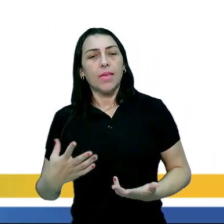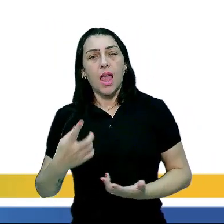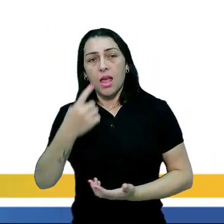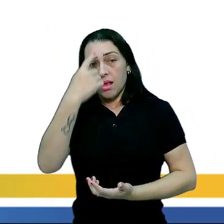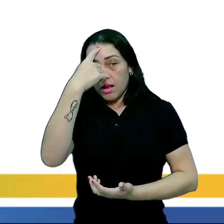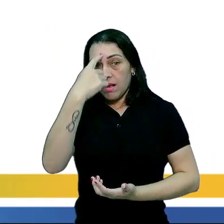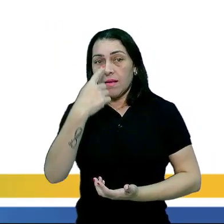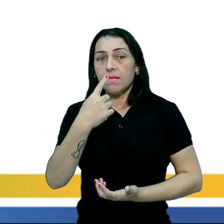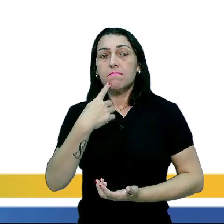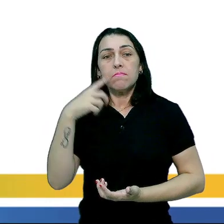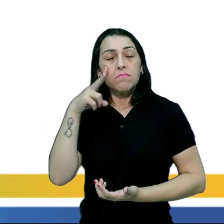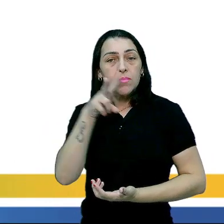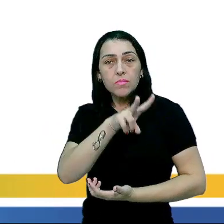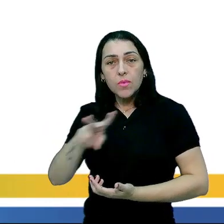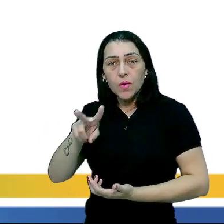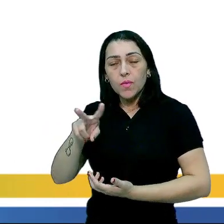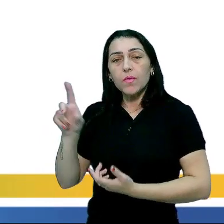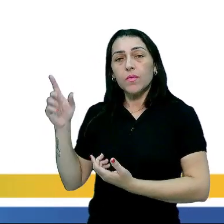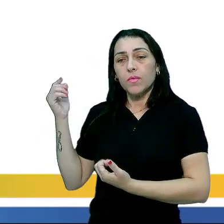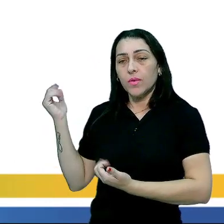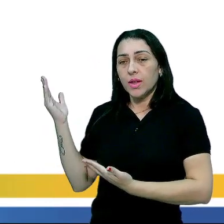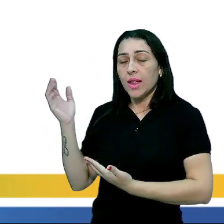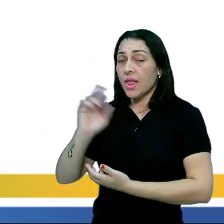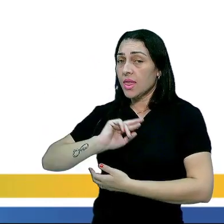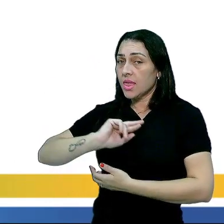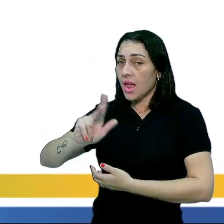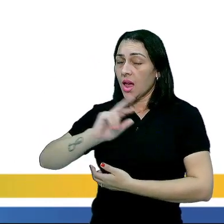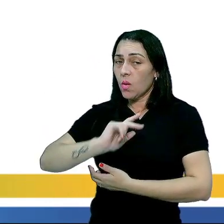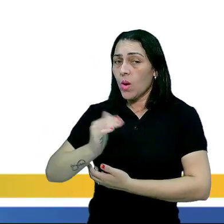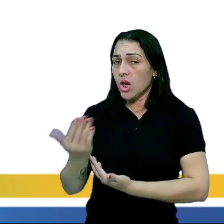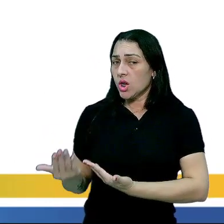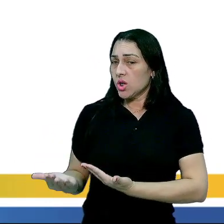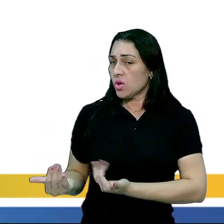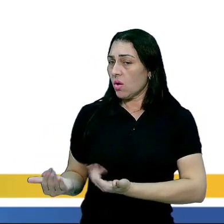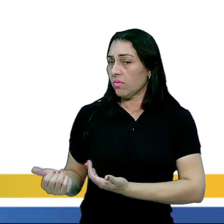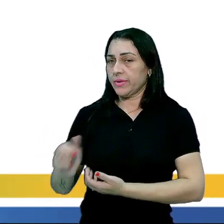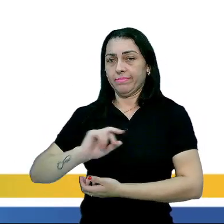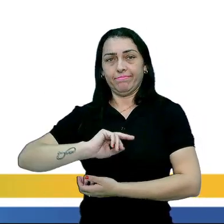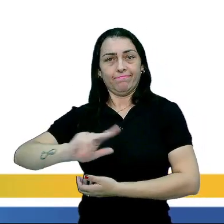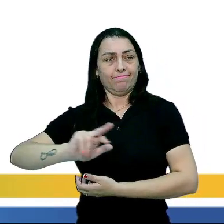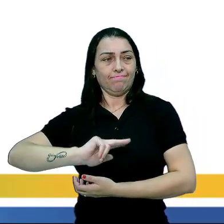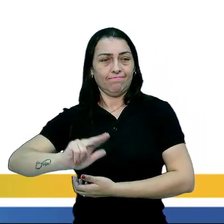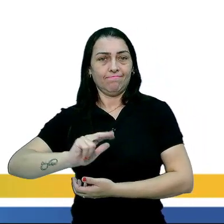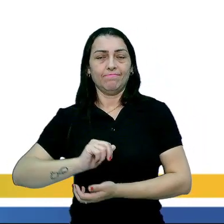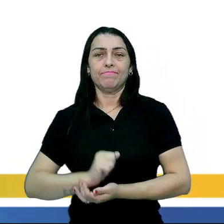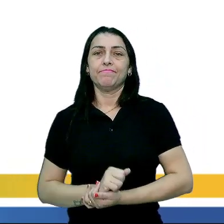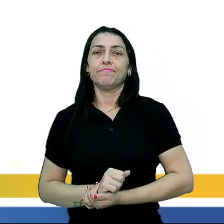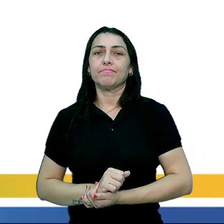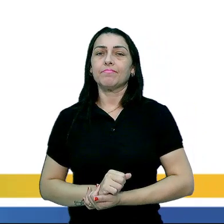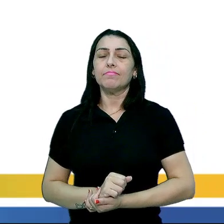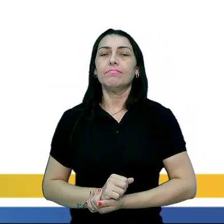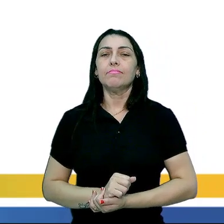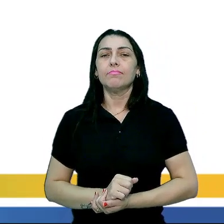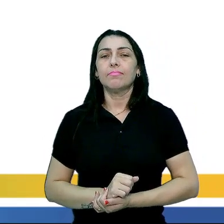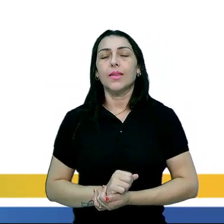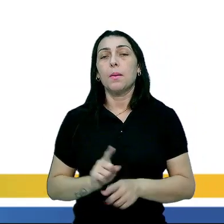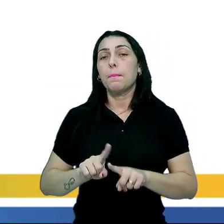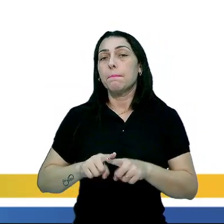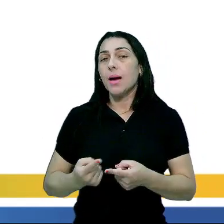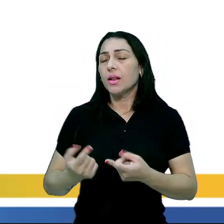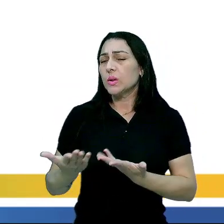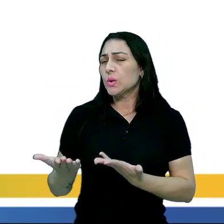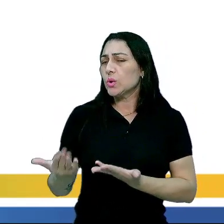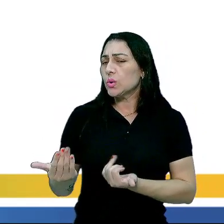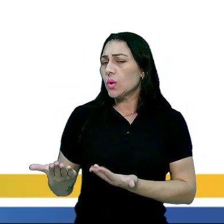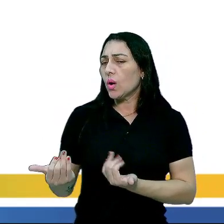caras que nós estamos vendo na imagem, esses homens não são tão jovens assim, né? Embora sejam ainda jovens, mas